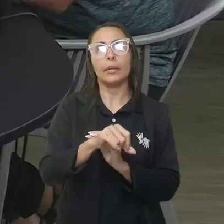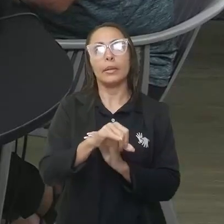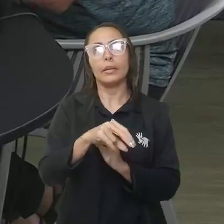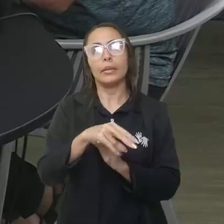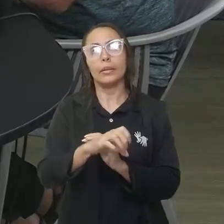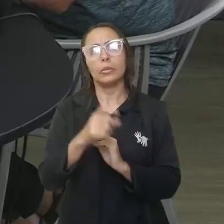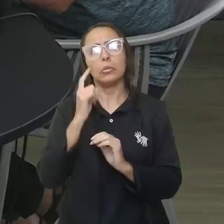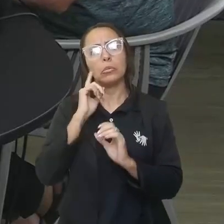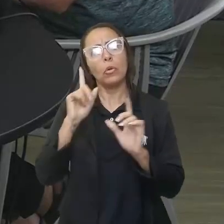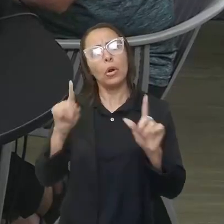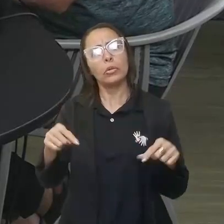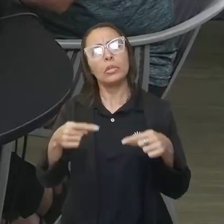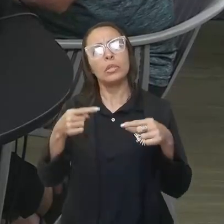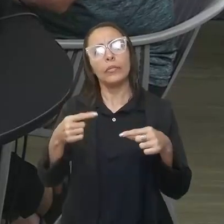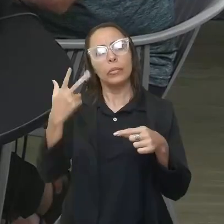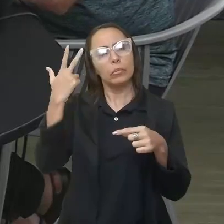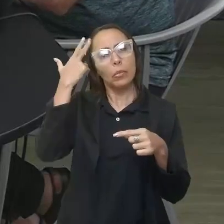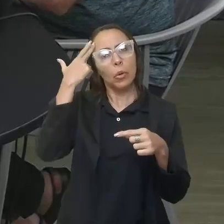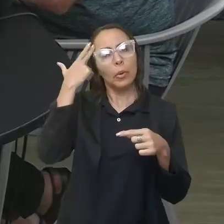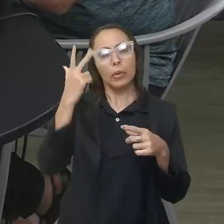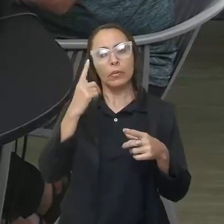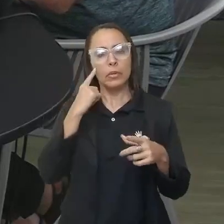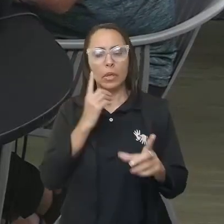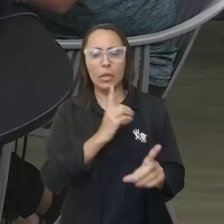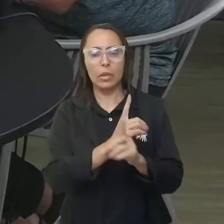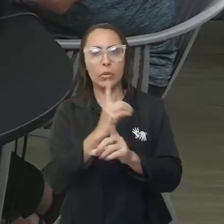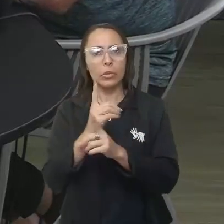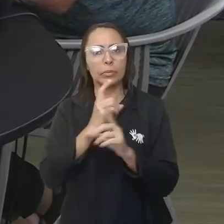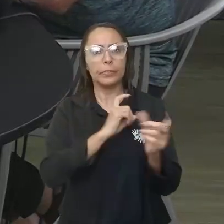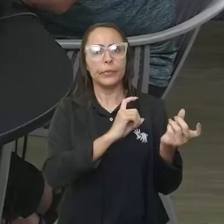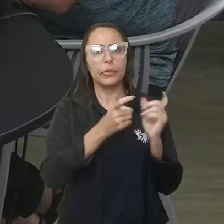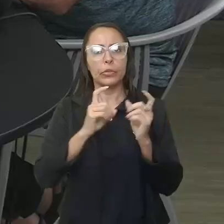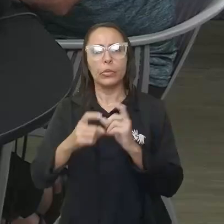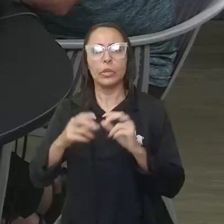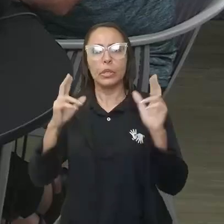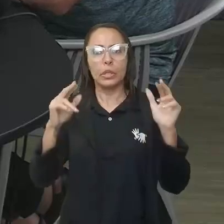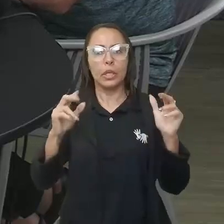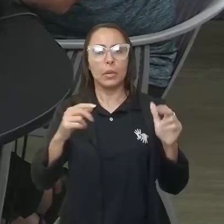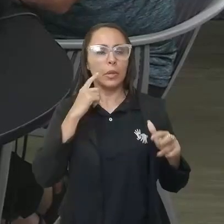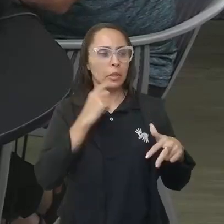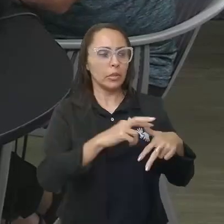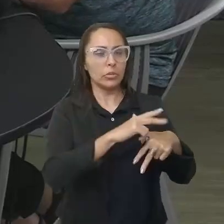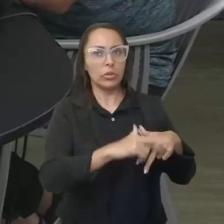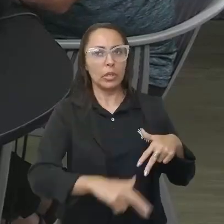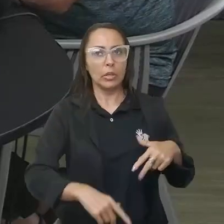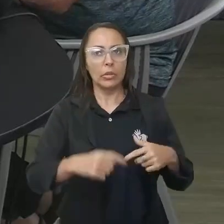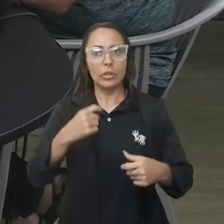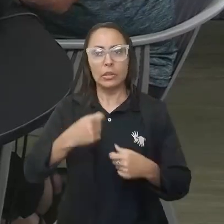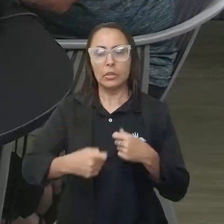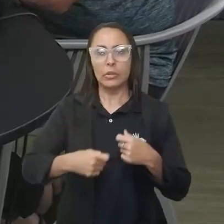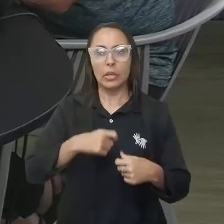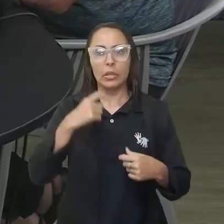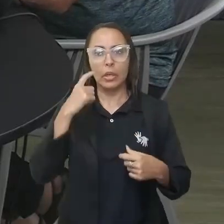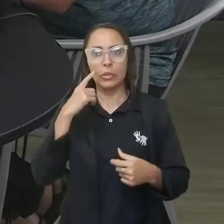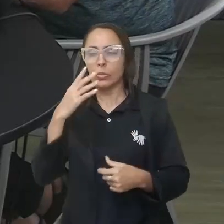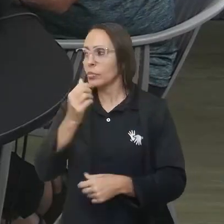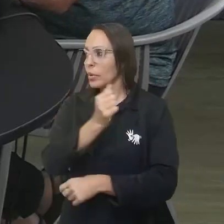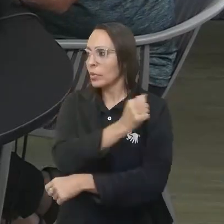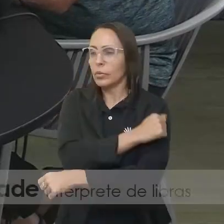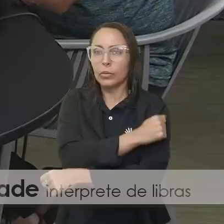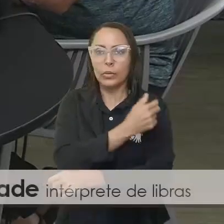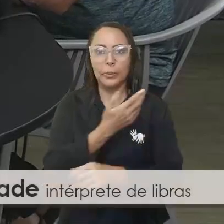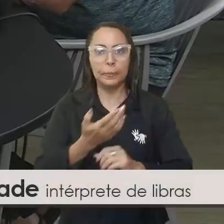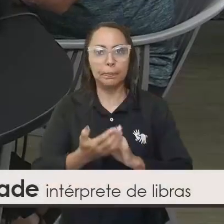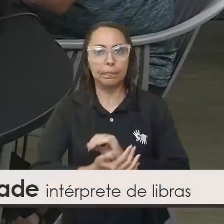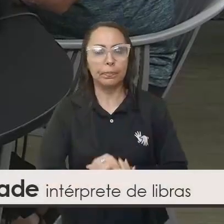os desafios mais comuns que você encontra ao discutir temas de gênero e sexualidade com os estudantes? Eu